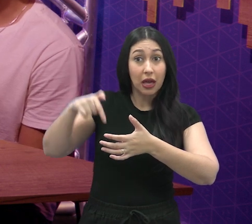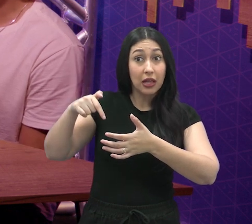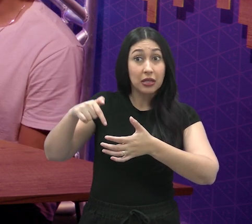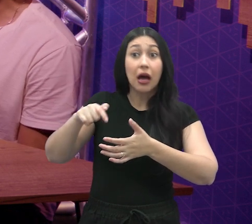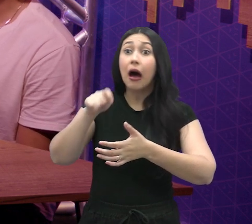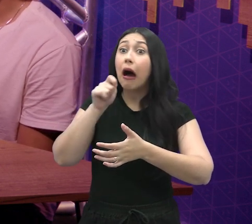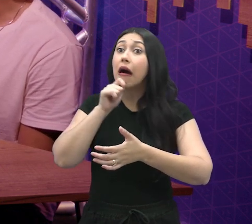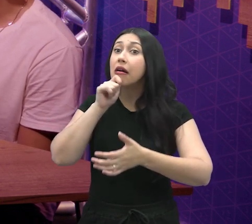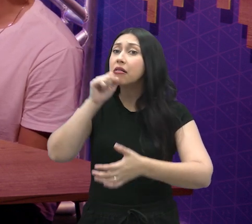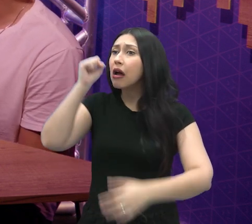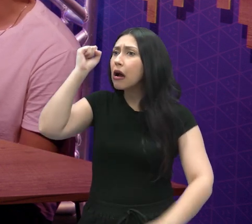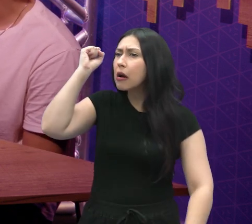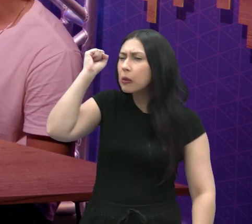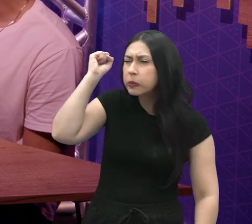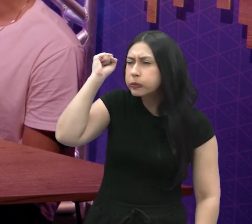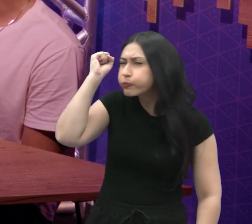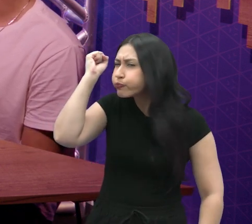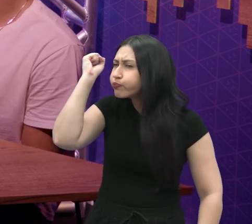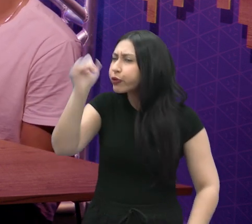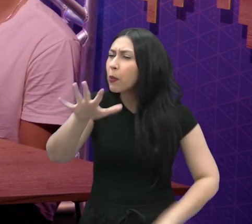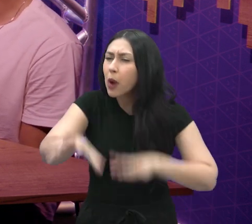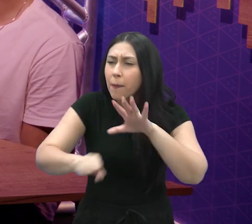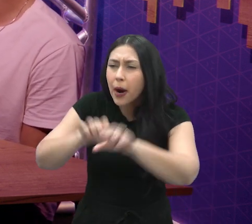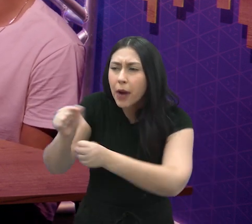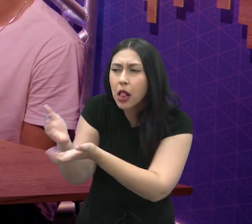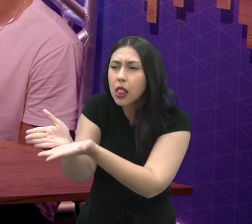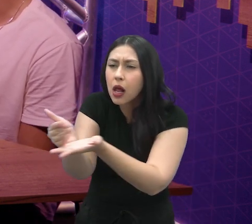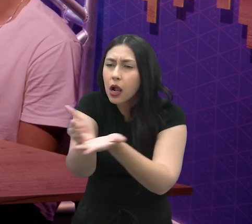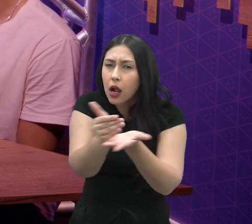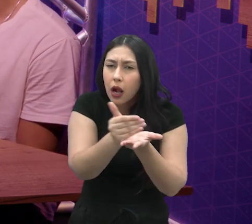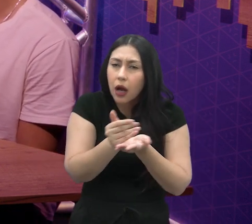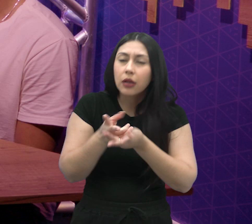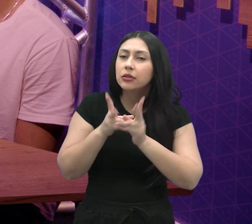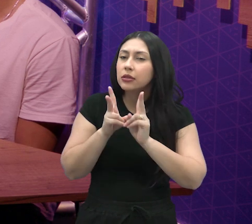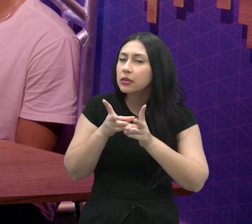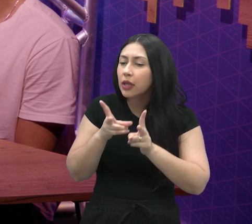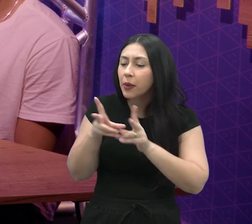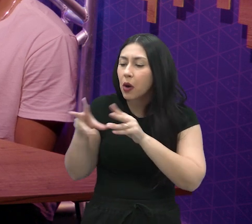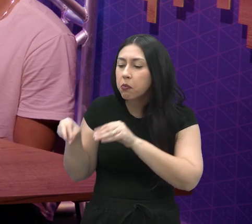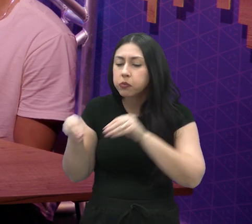ainda eram caçadores-coletores. Então eles eram nômades,